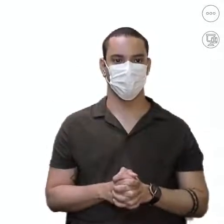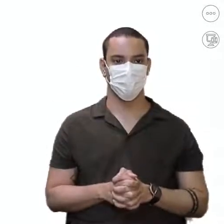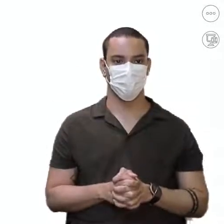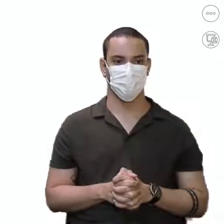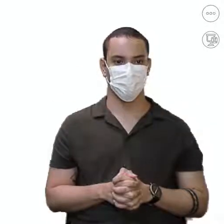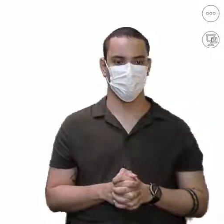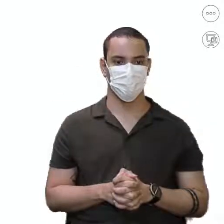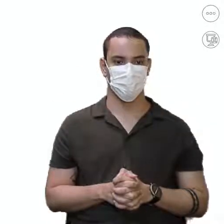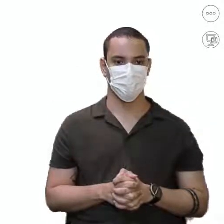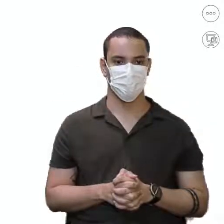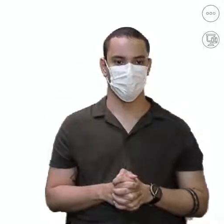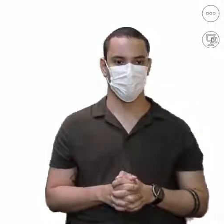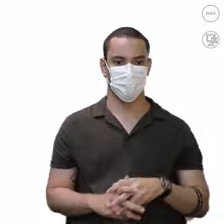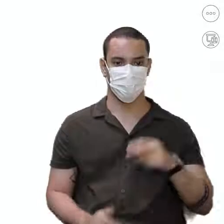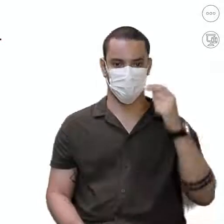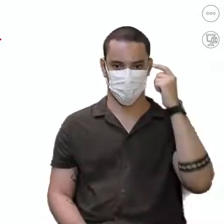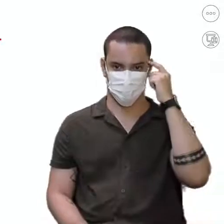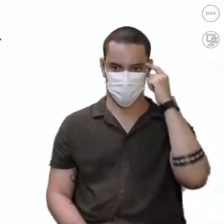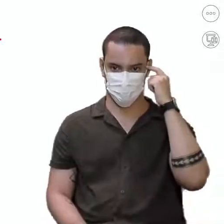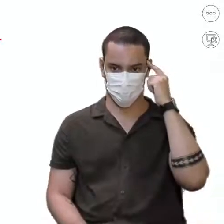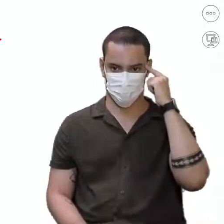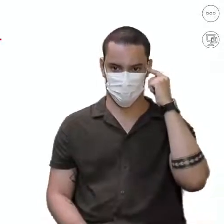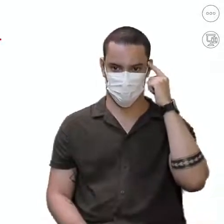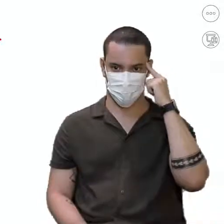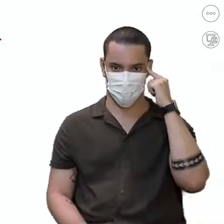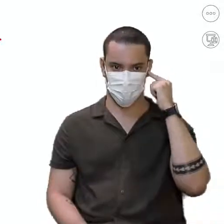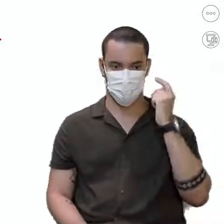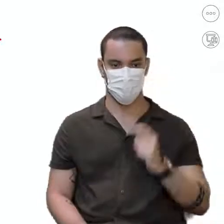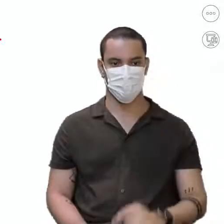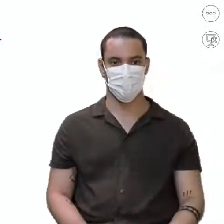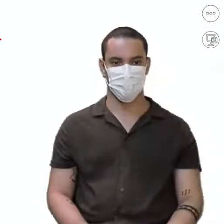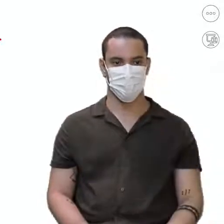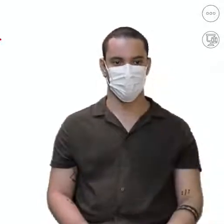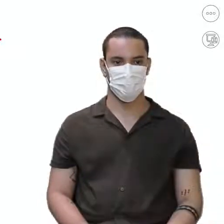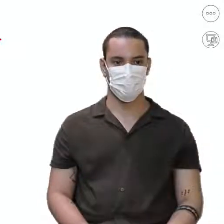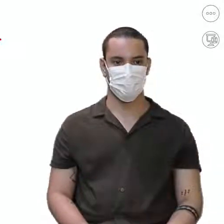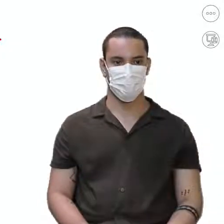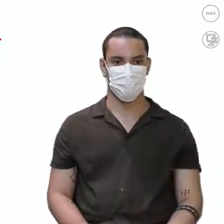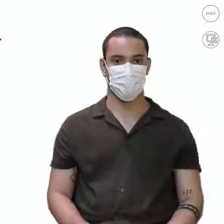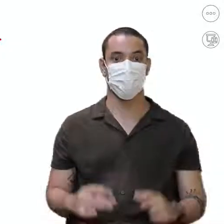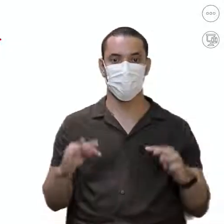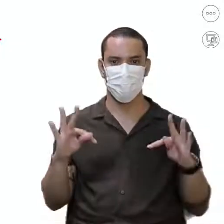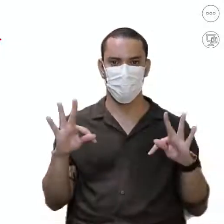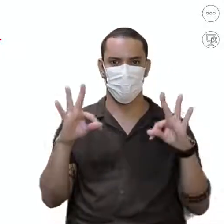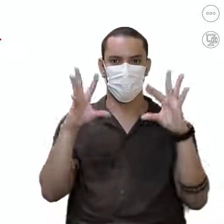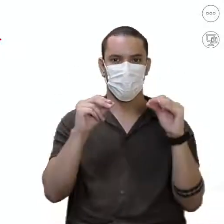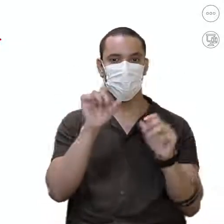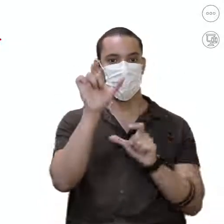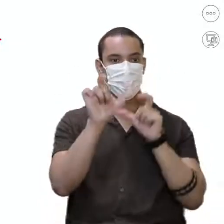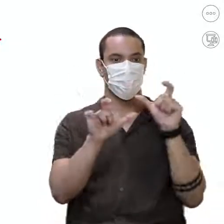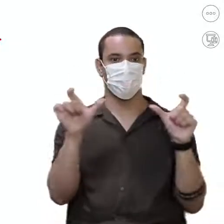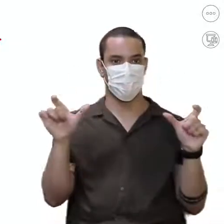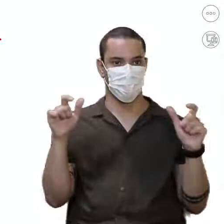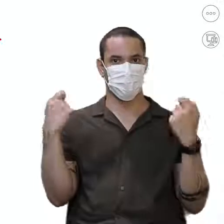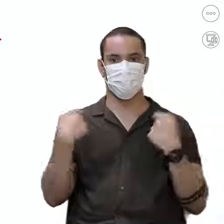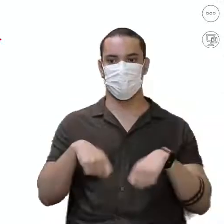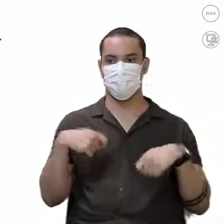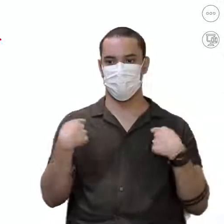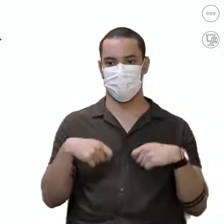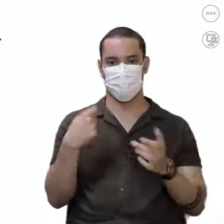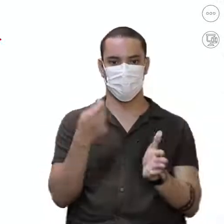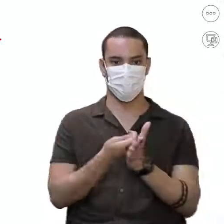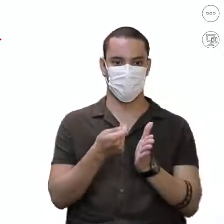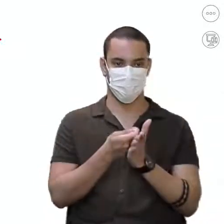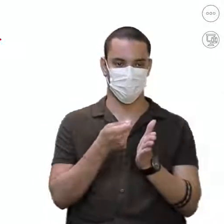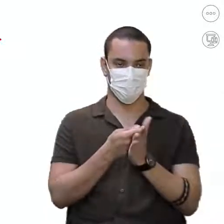passengers must blank to the baggage claim area. Todos os passageiros devem,